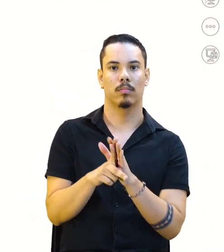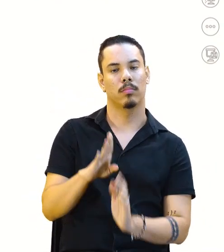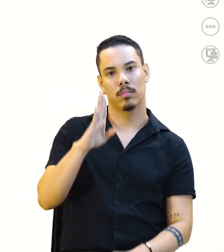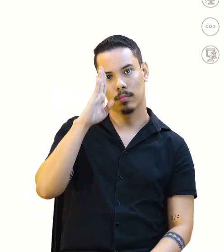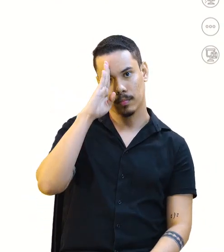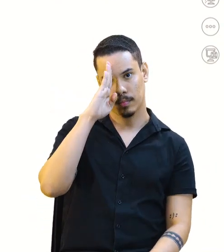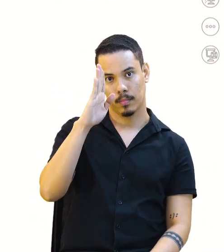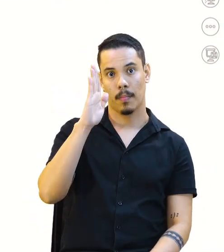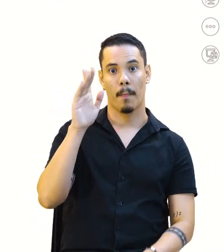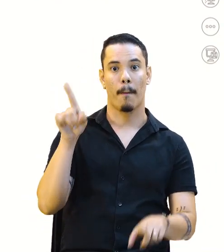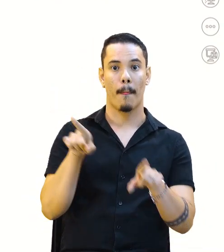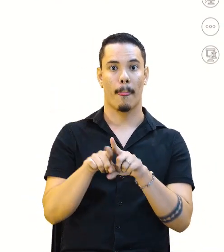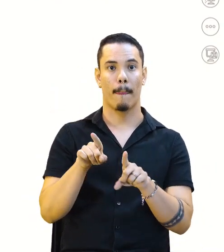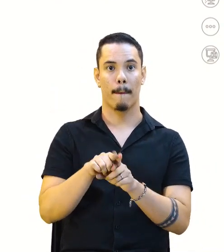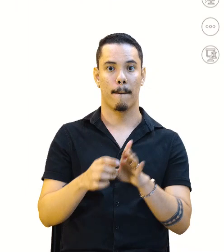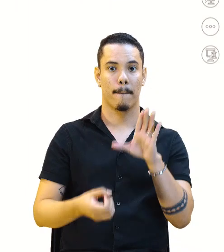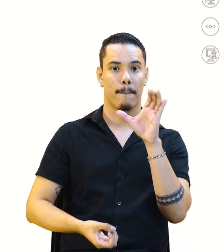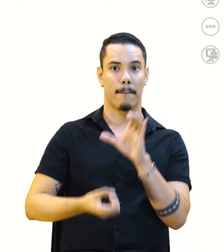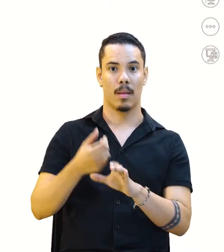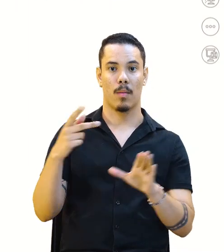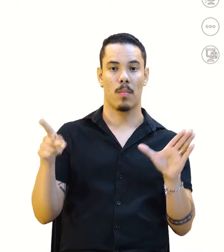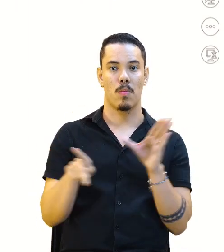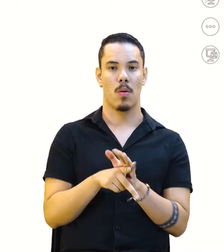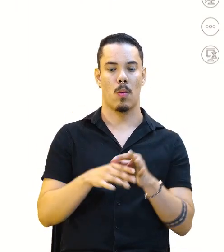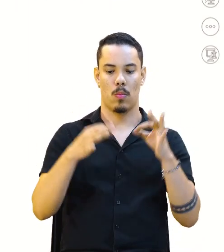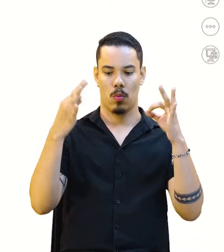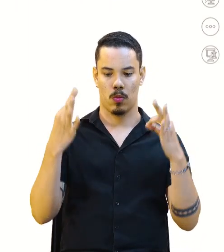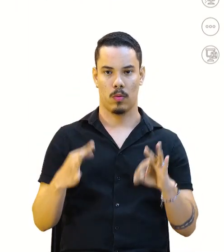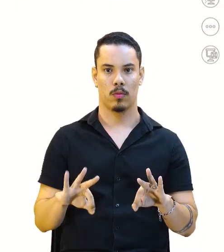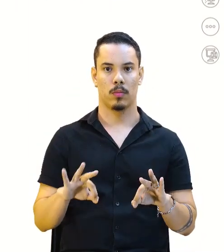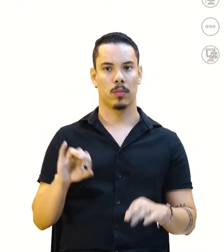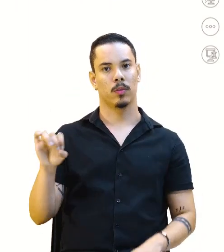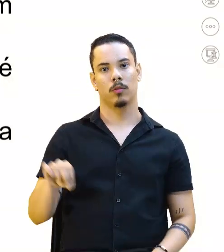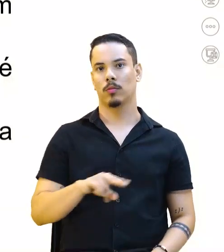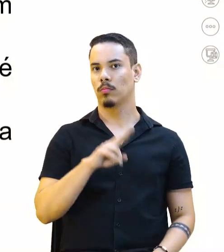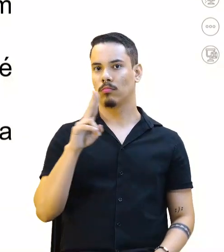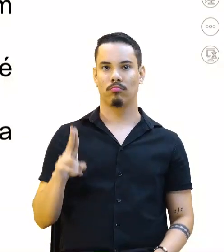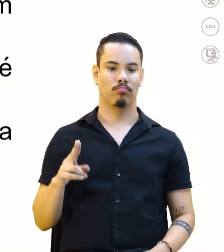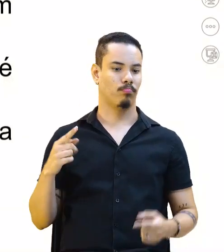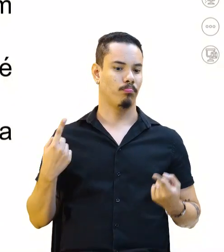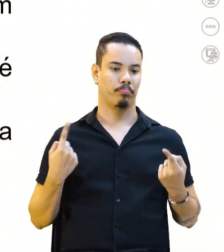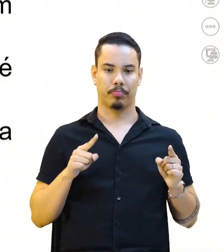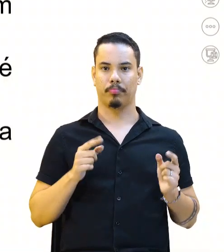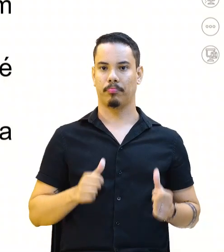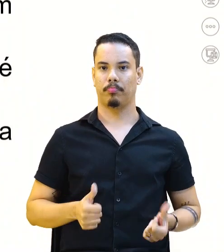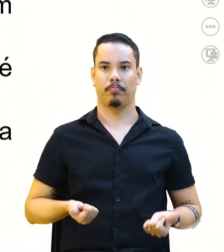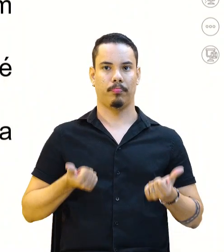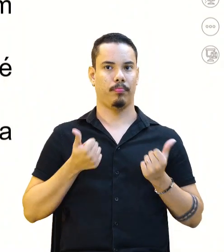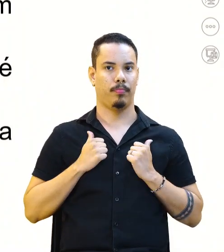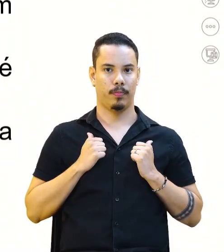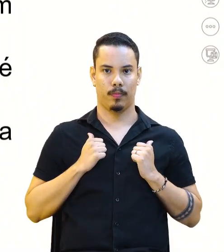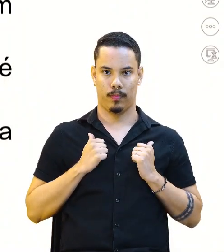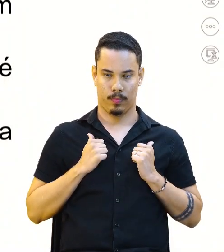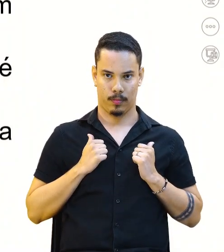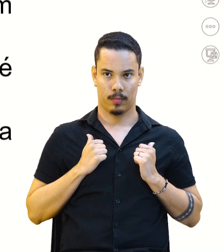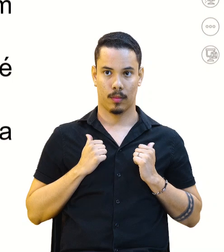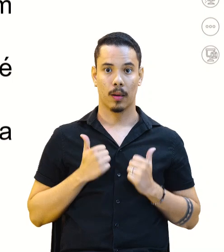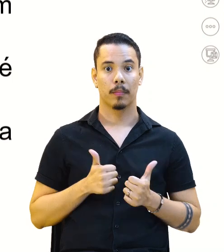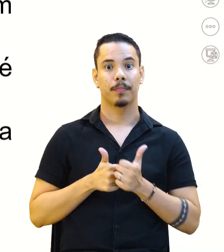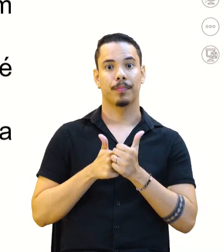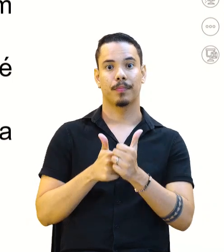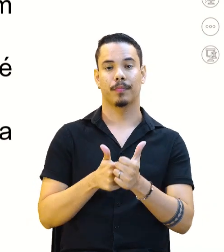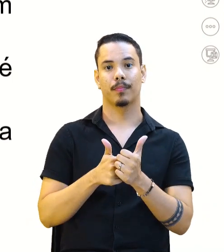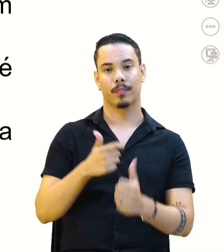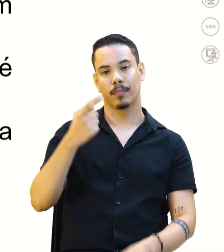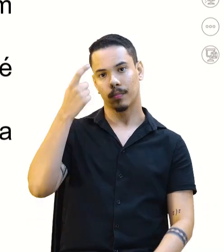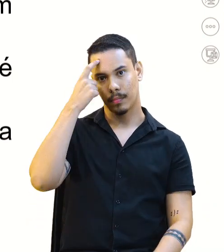suas fontes, confirmando-os ou rejeitando-os. De acordo com o